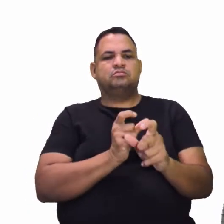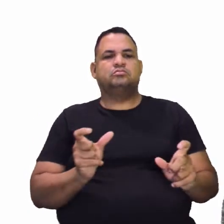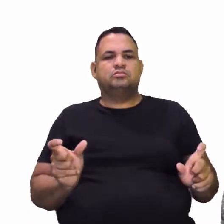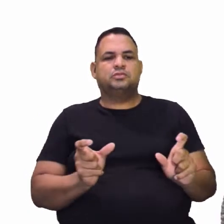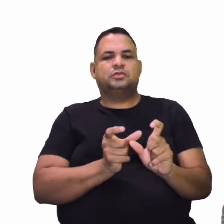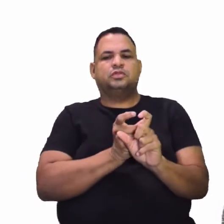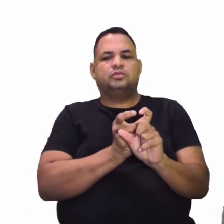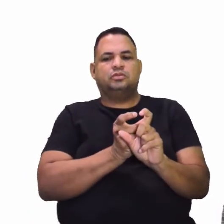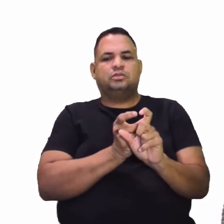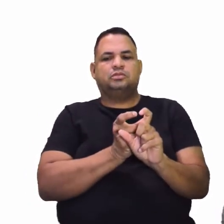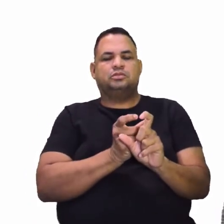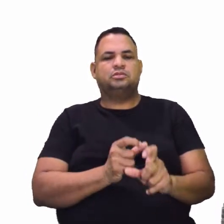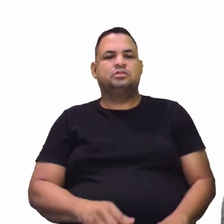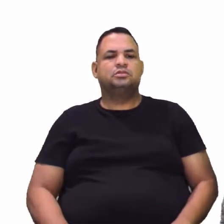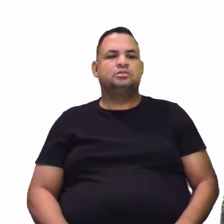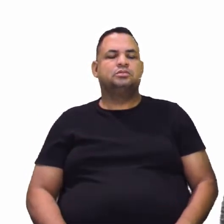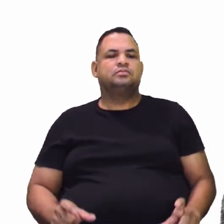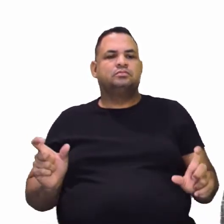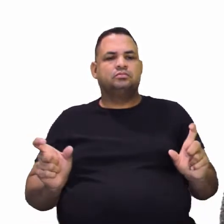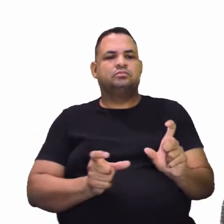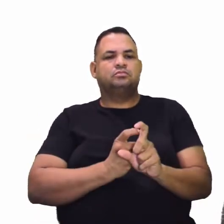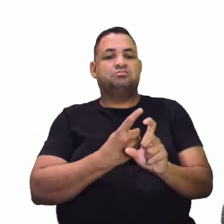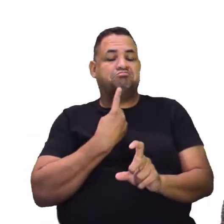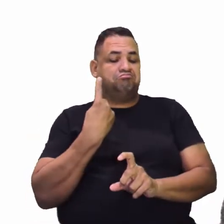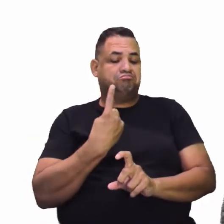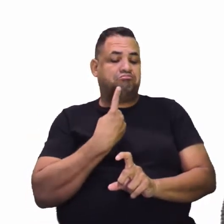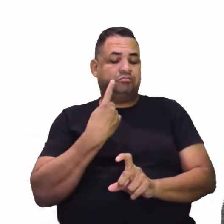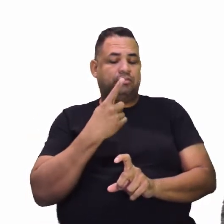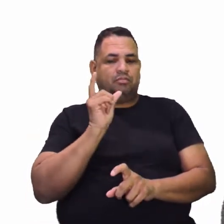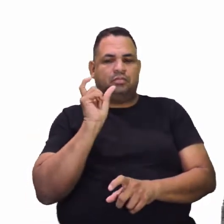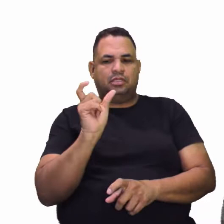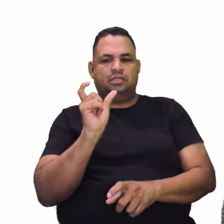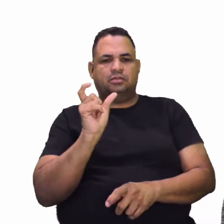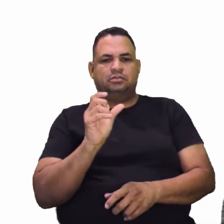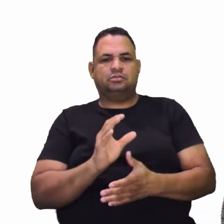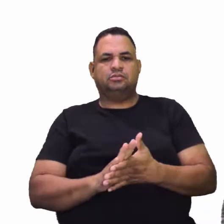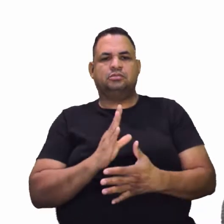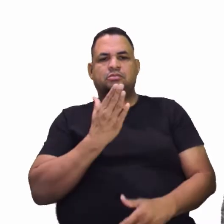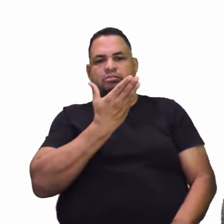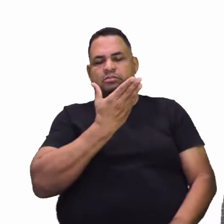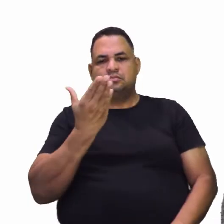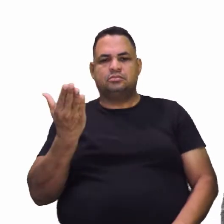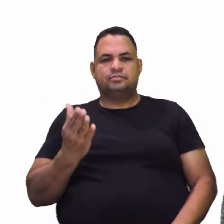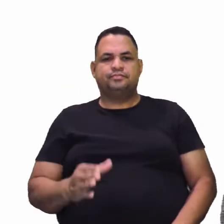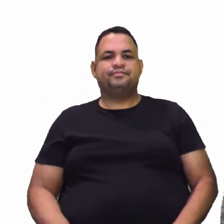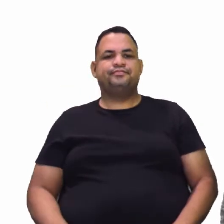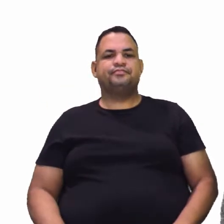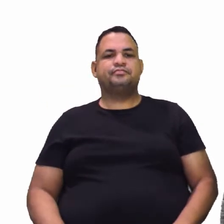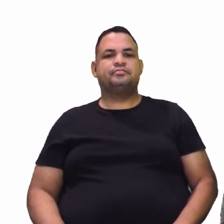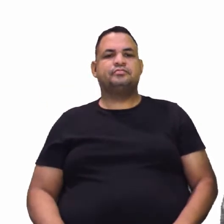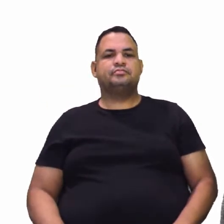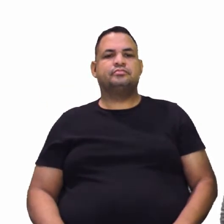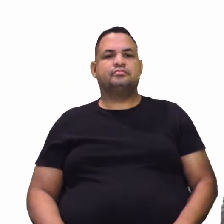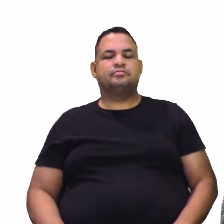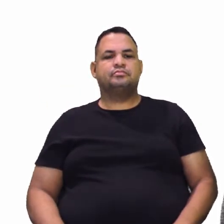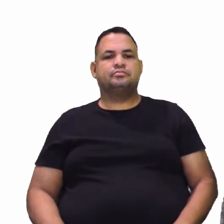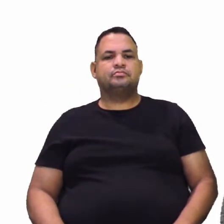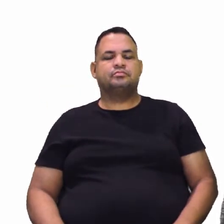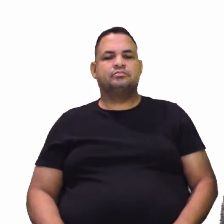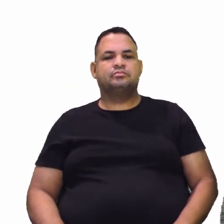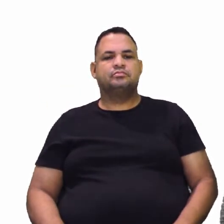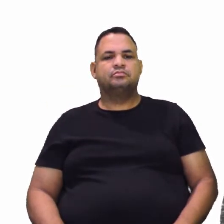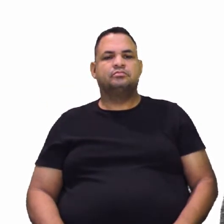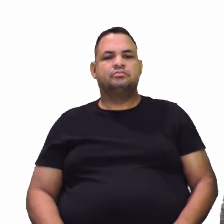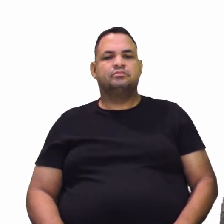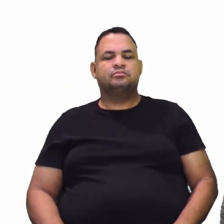partícula negativa. Então, eles se juntaram e viraram uma palavra só. Don't. Don't. Ele vem aqui com o meu apóstrofo, bem no